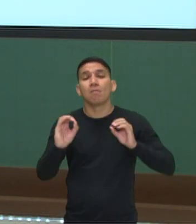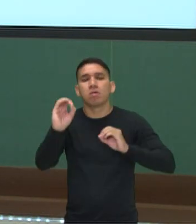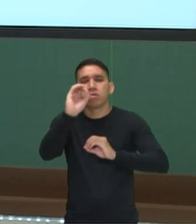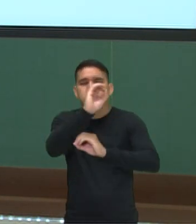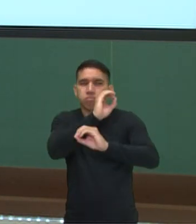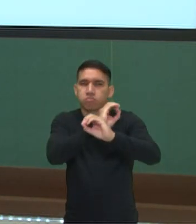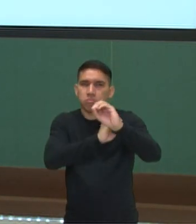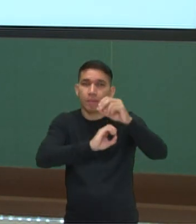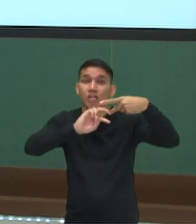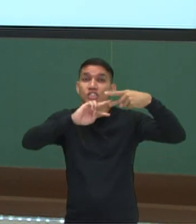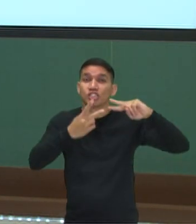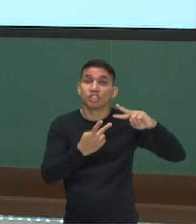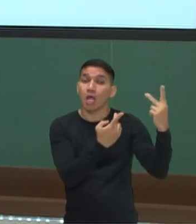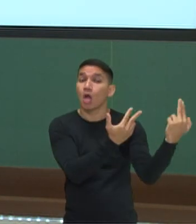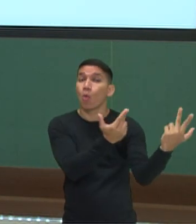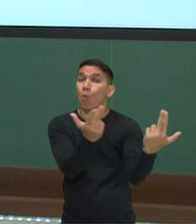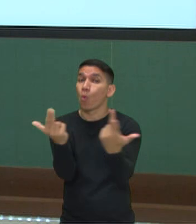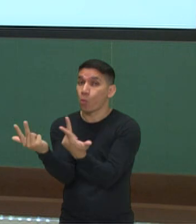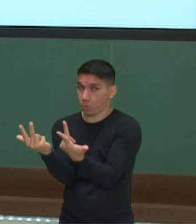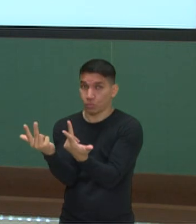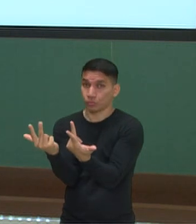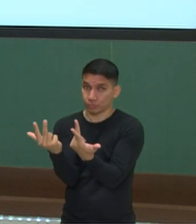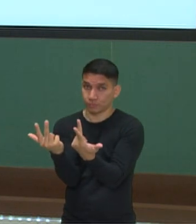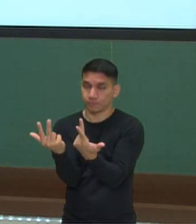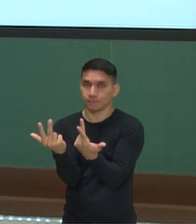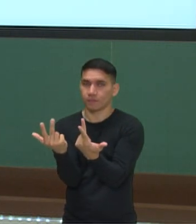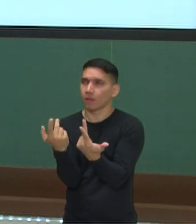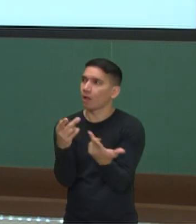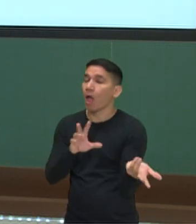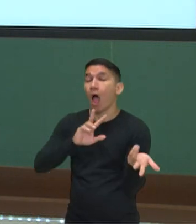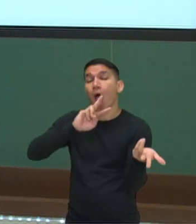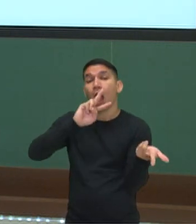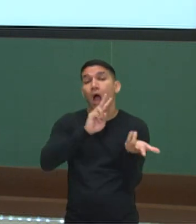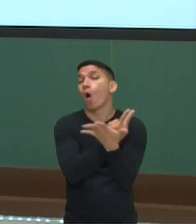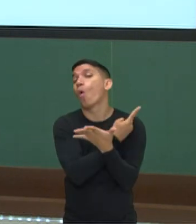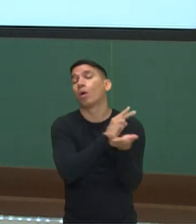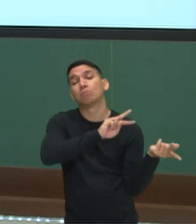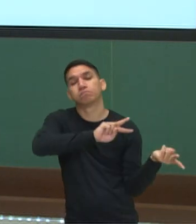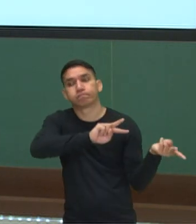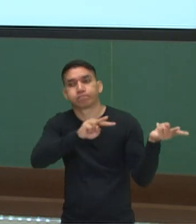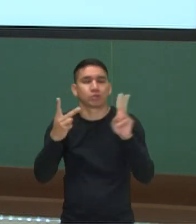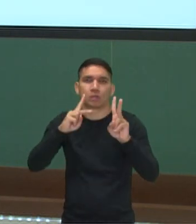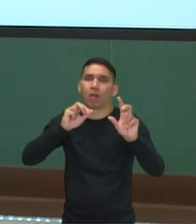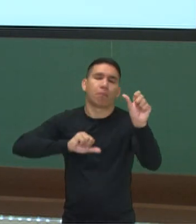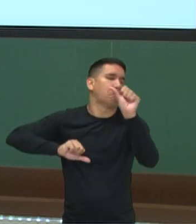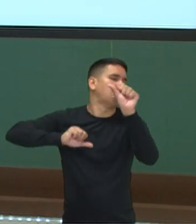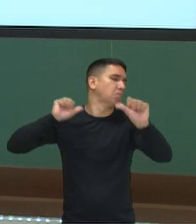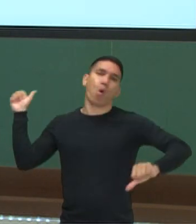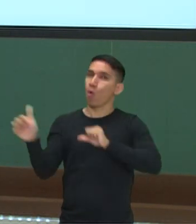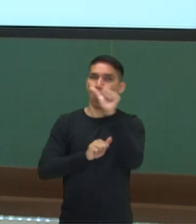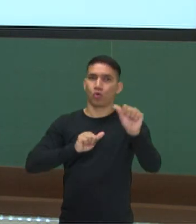organismos geneticamente todos idênticos. E aí acontece uma mudança